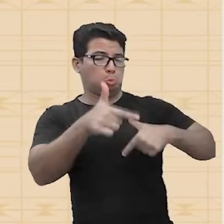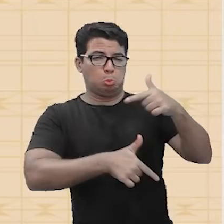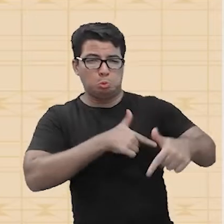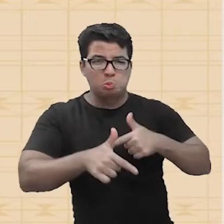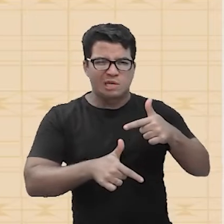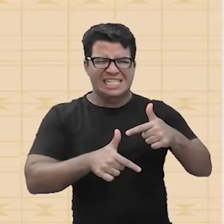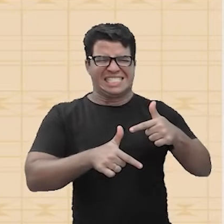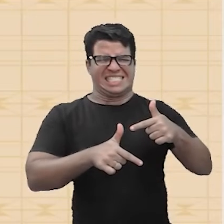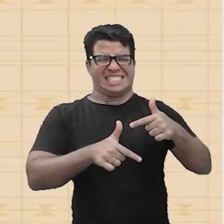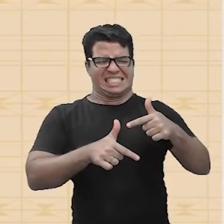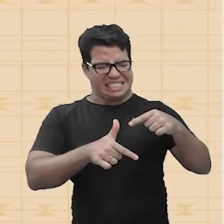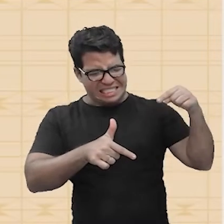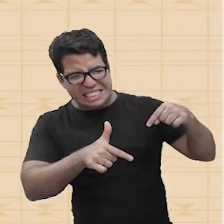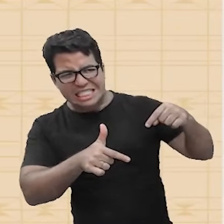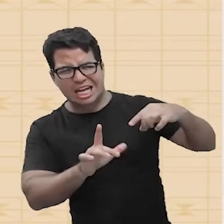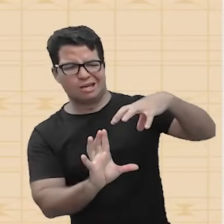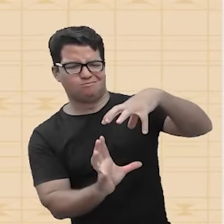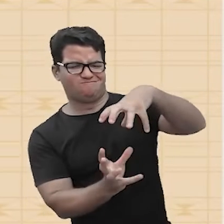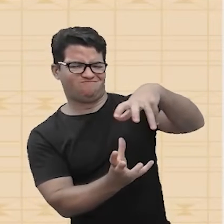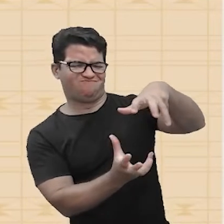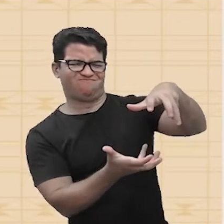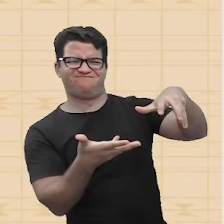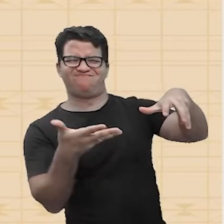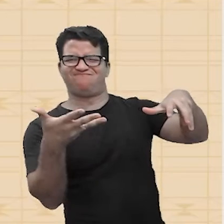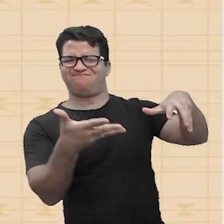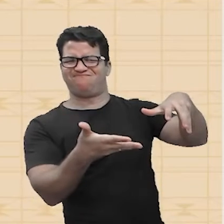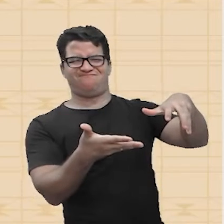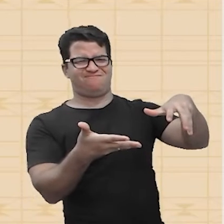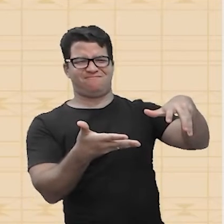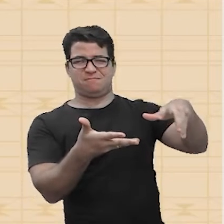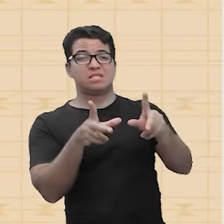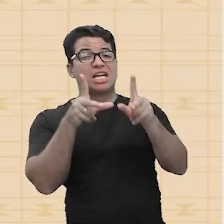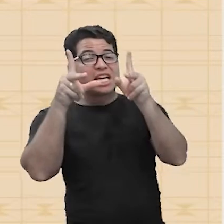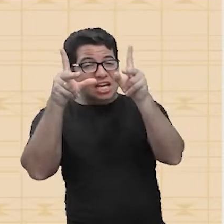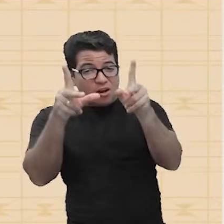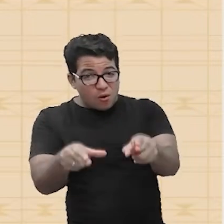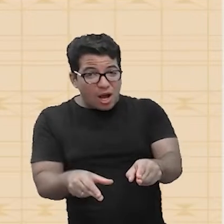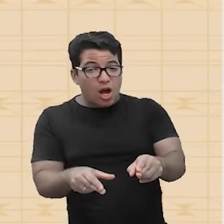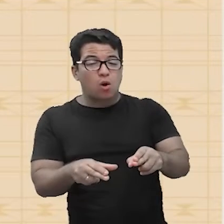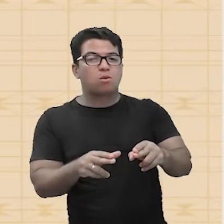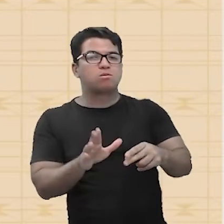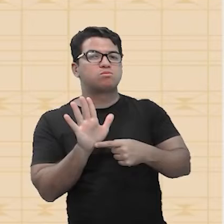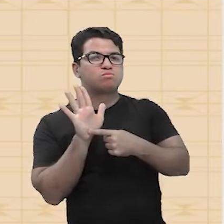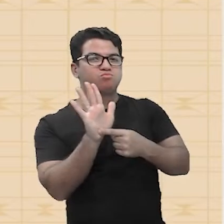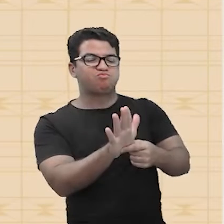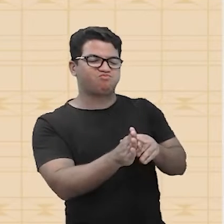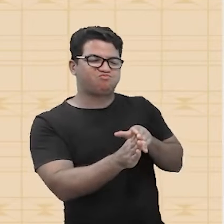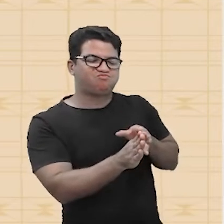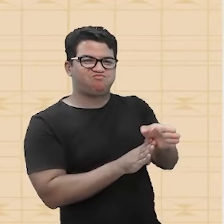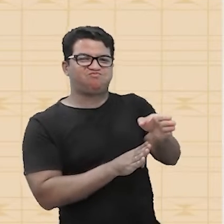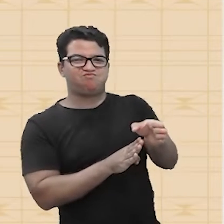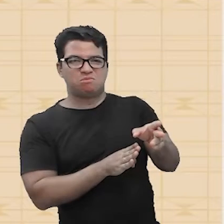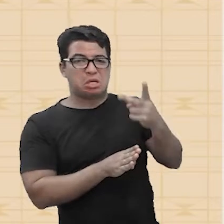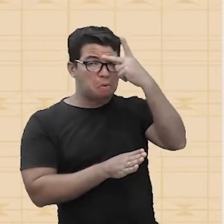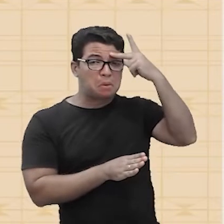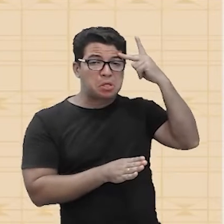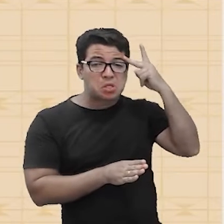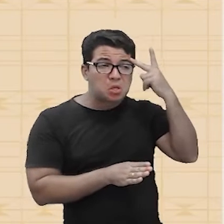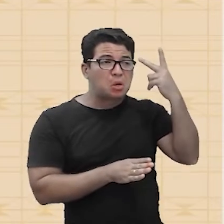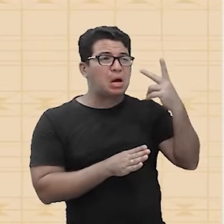terrestre. Vê o mundo, né? Por quê? Uma crítica aos desmandos